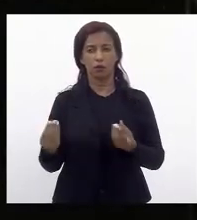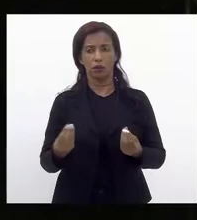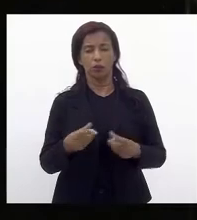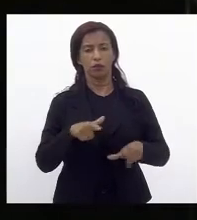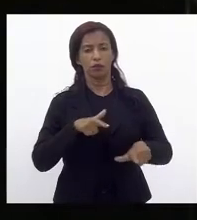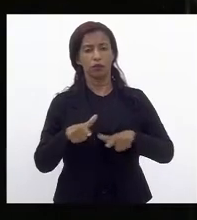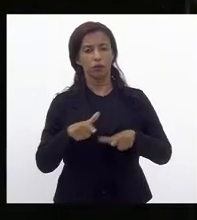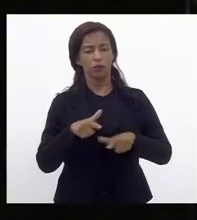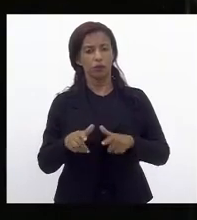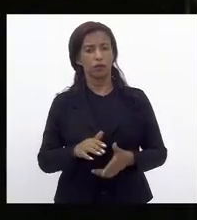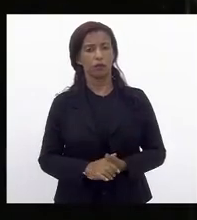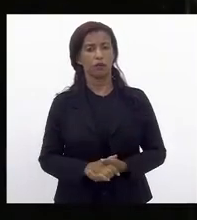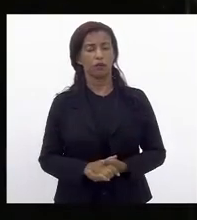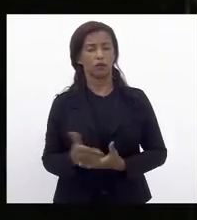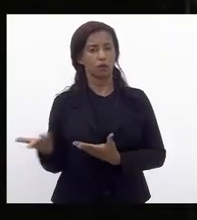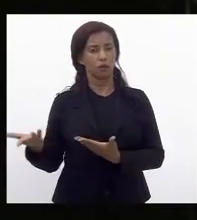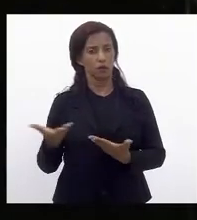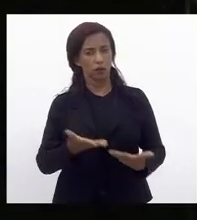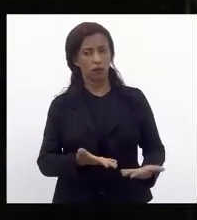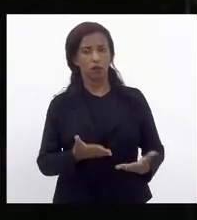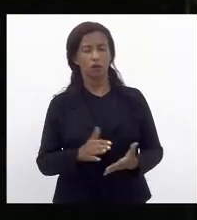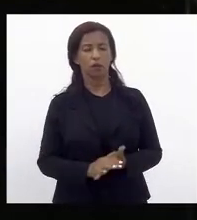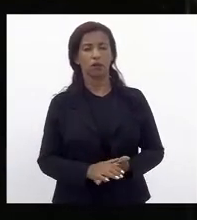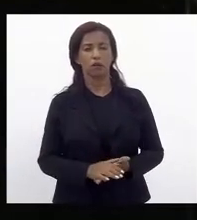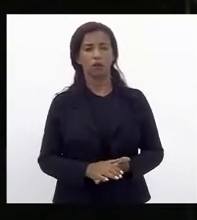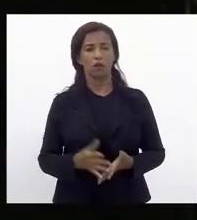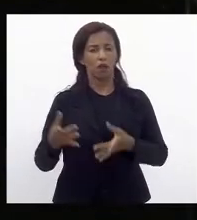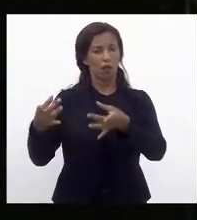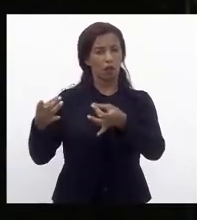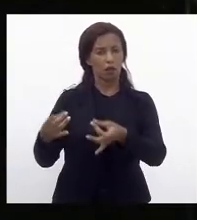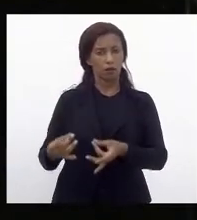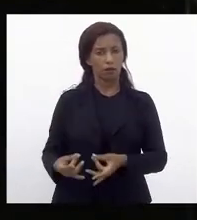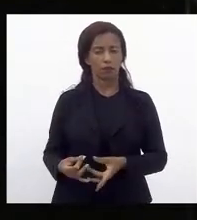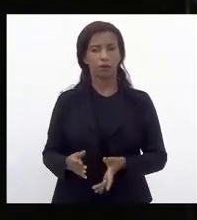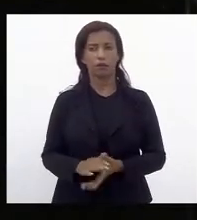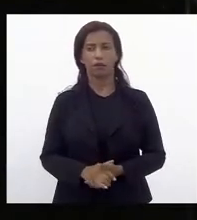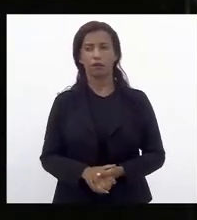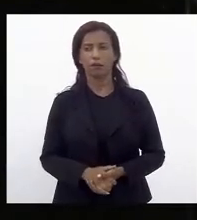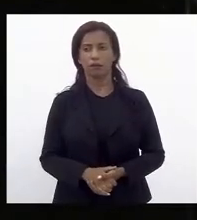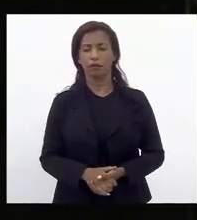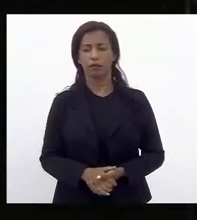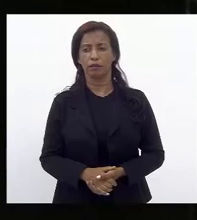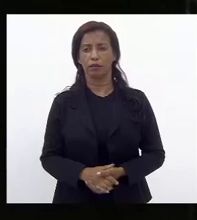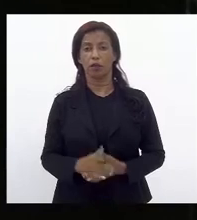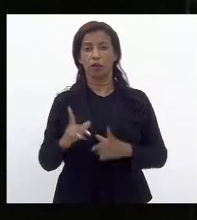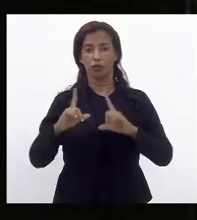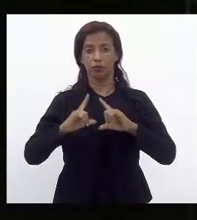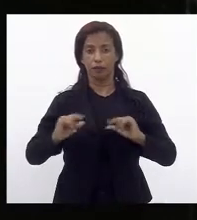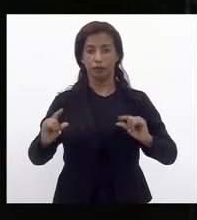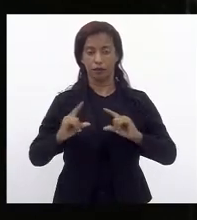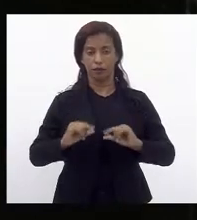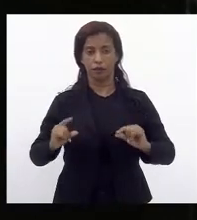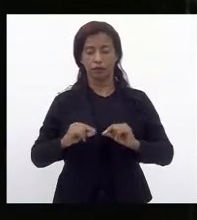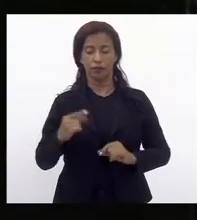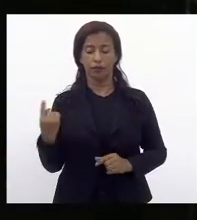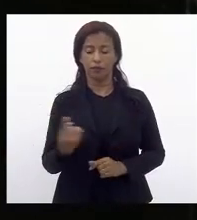também, trazendo elementos, né, de Brasília, e nós temos que